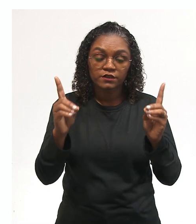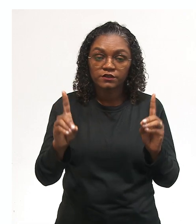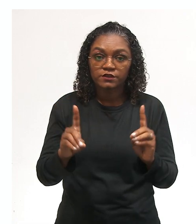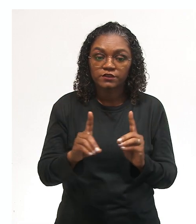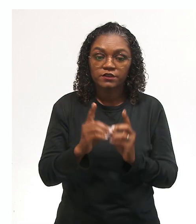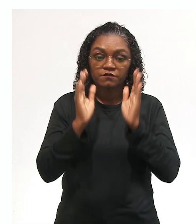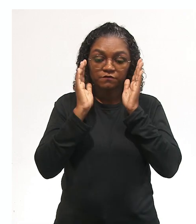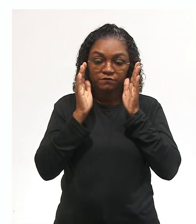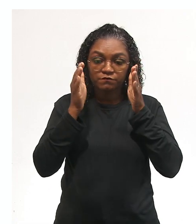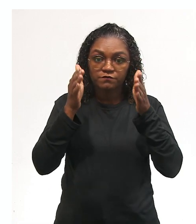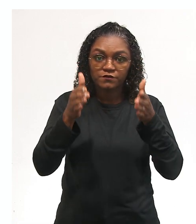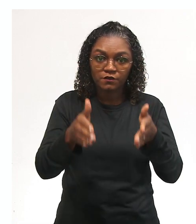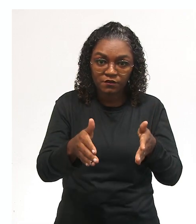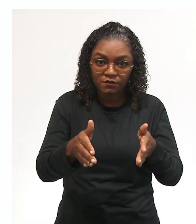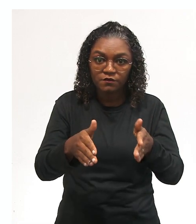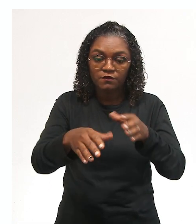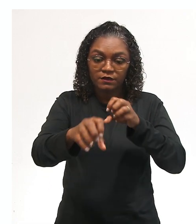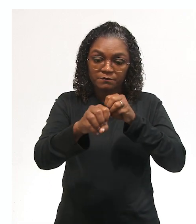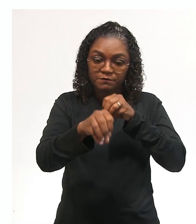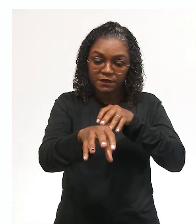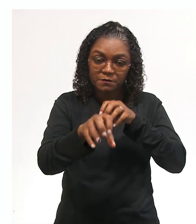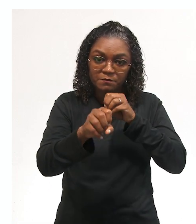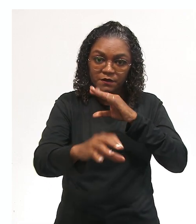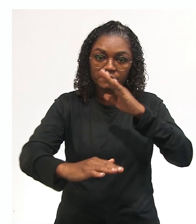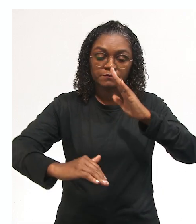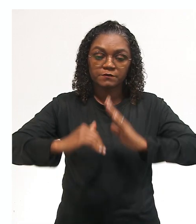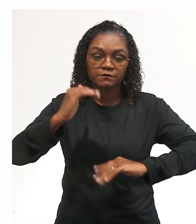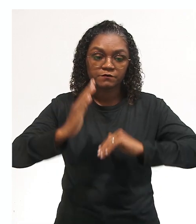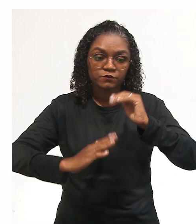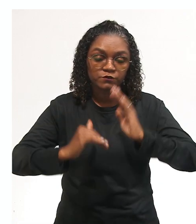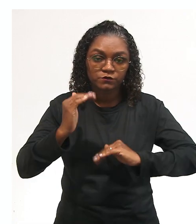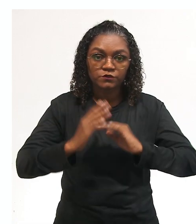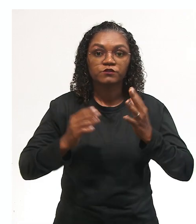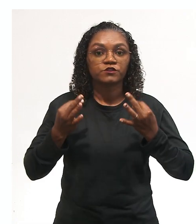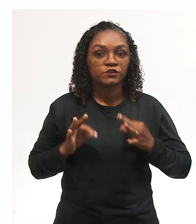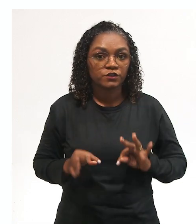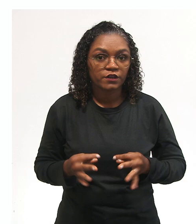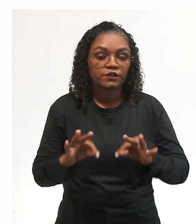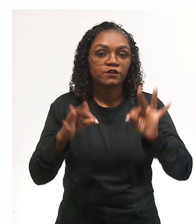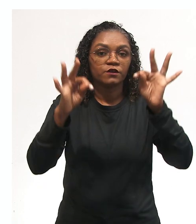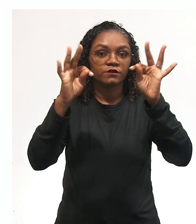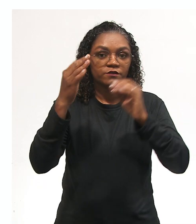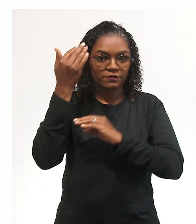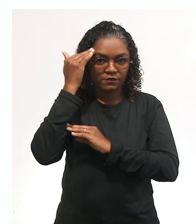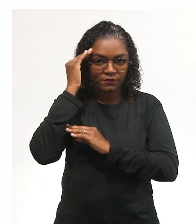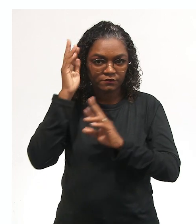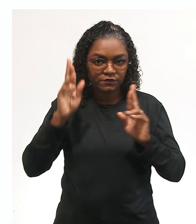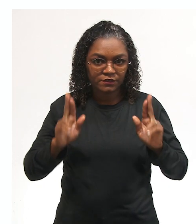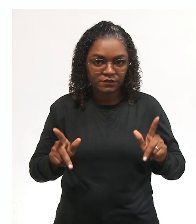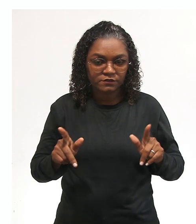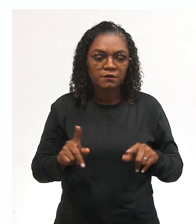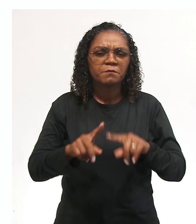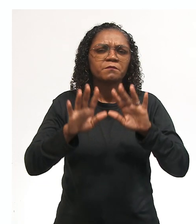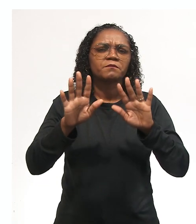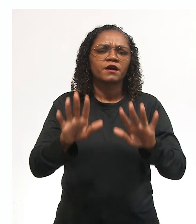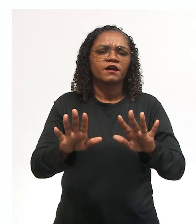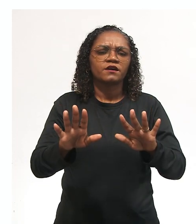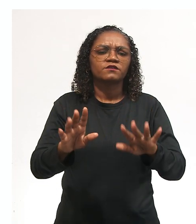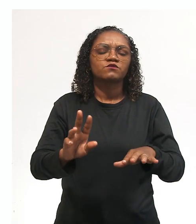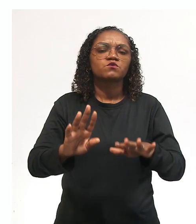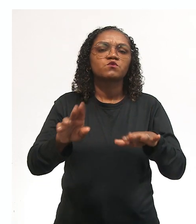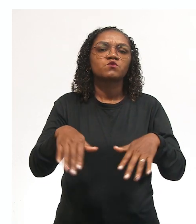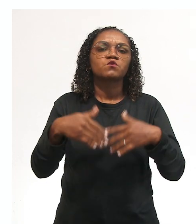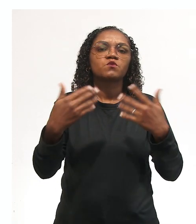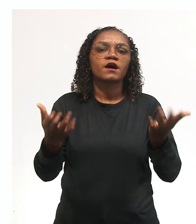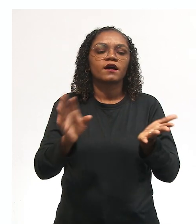didática aplicada à educação profissional e tecnológica. Essa é a diferença. Quais